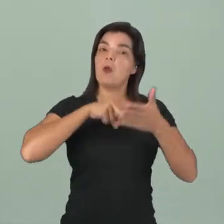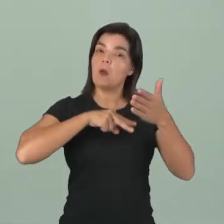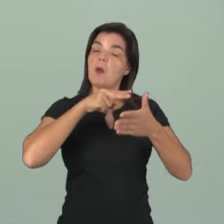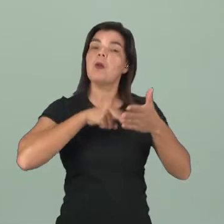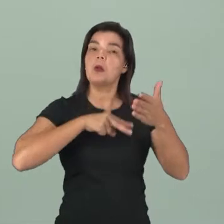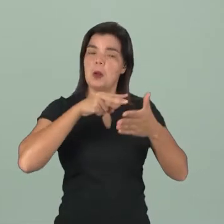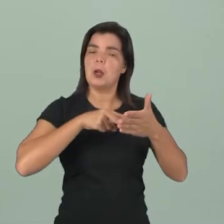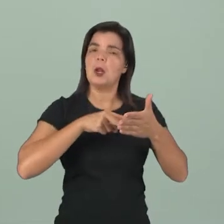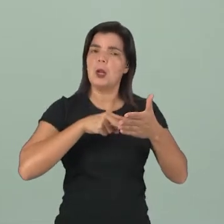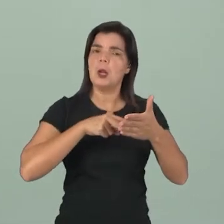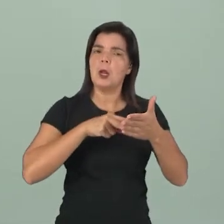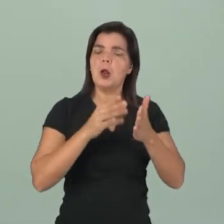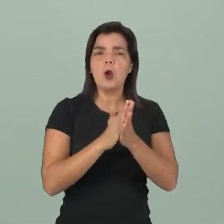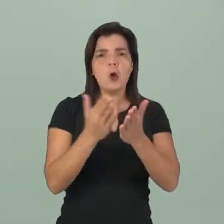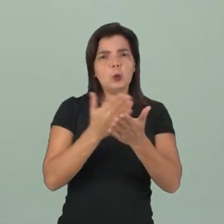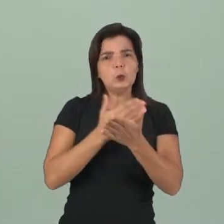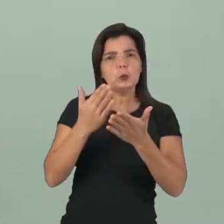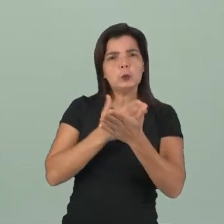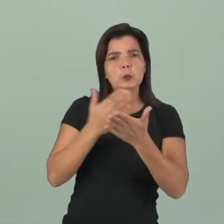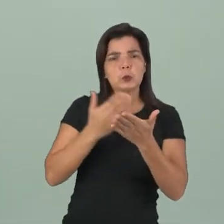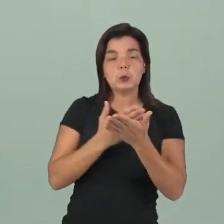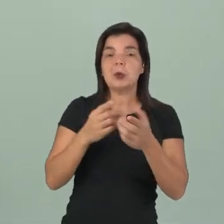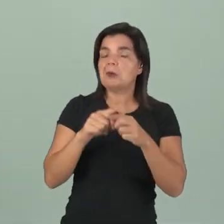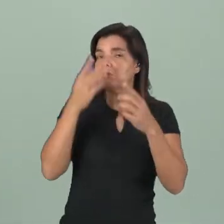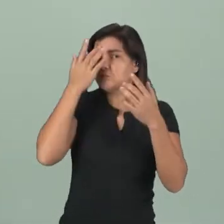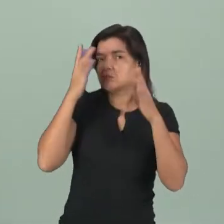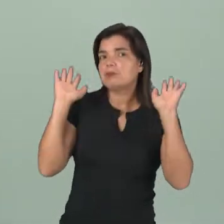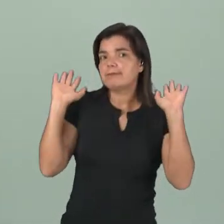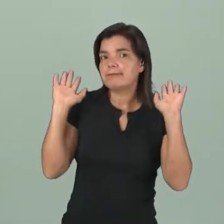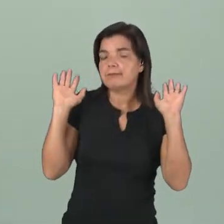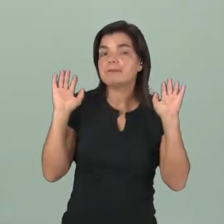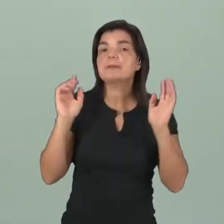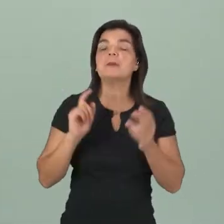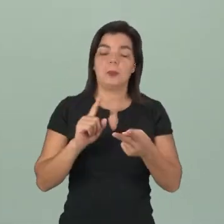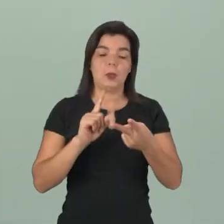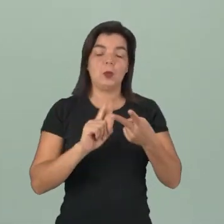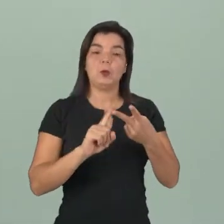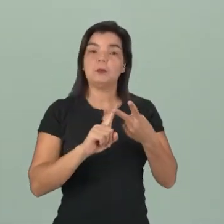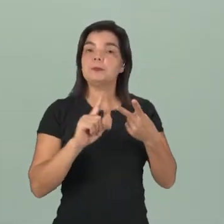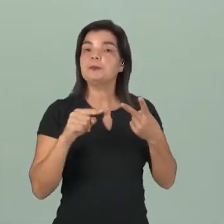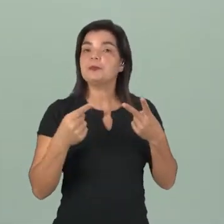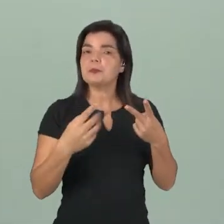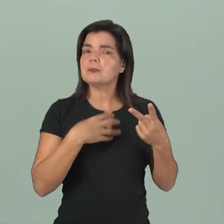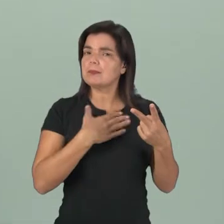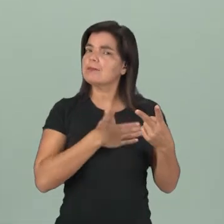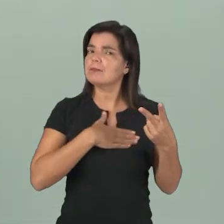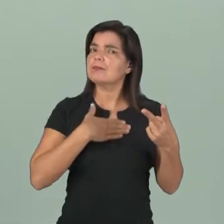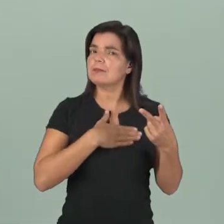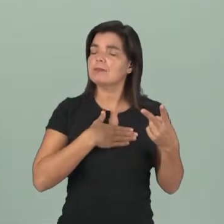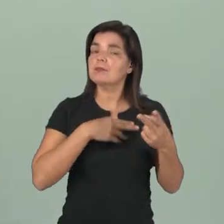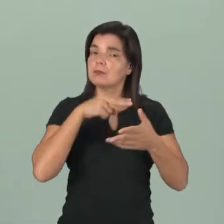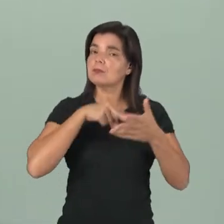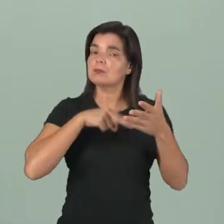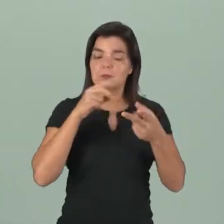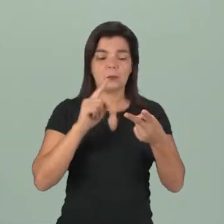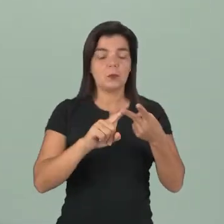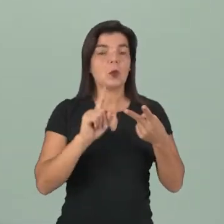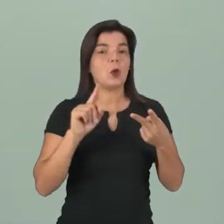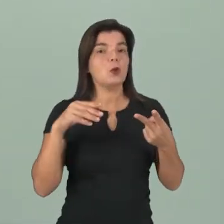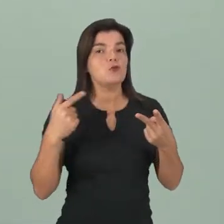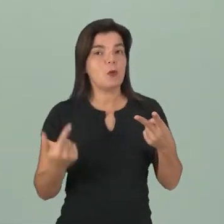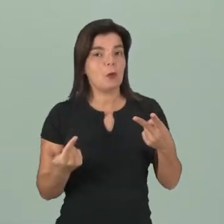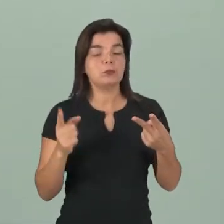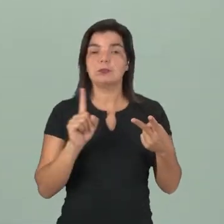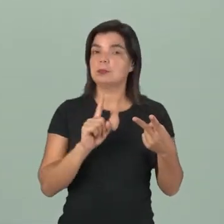ler bastante, né? Livros fictícios, sei lá, né? E sente prazer em fazer essas leituras, né?